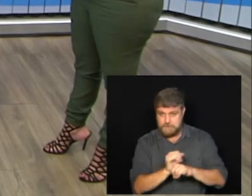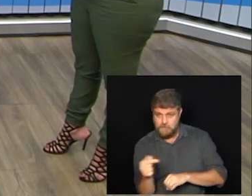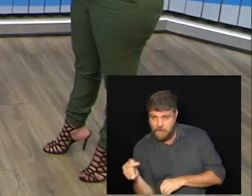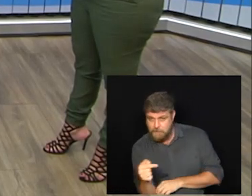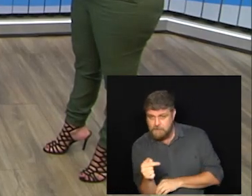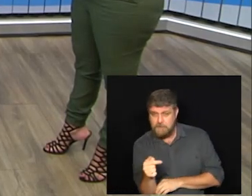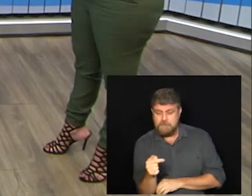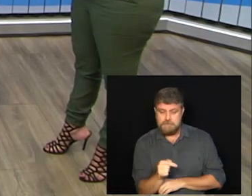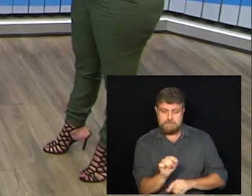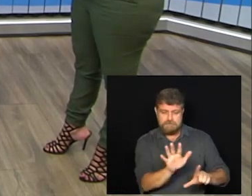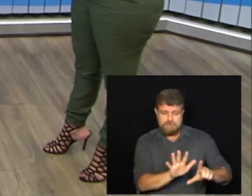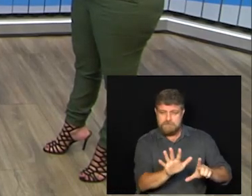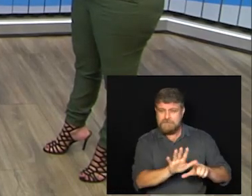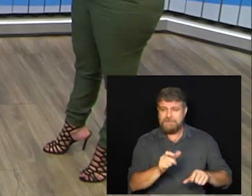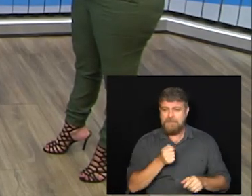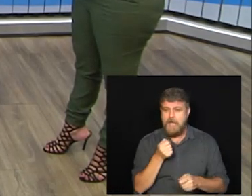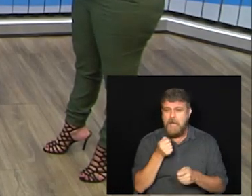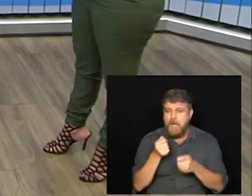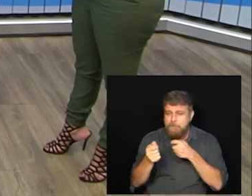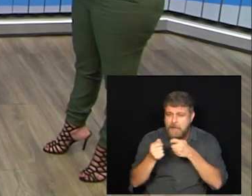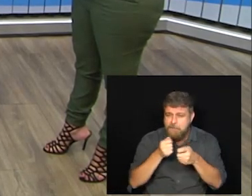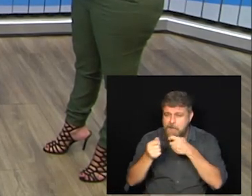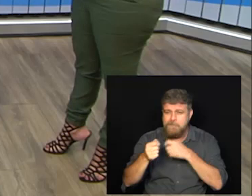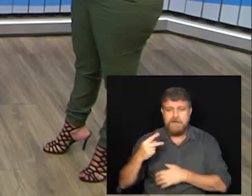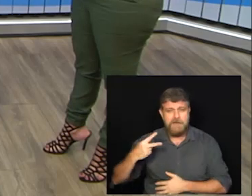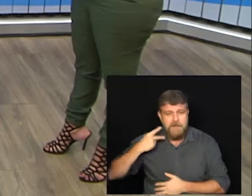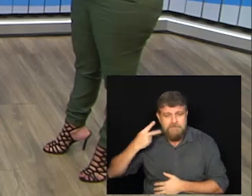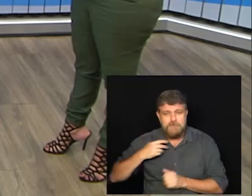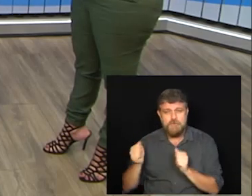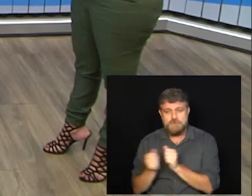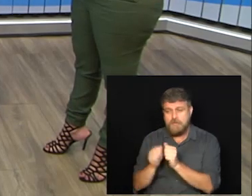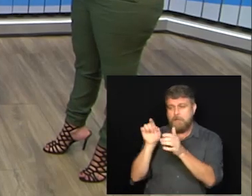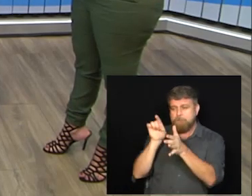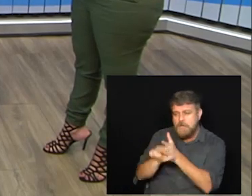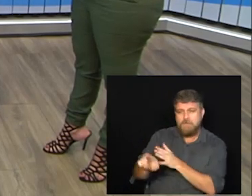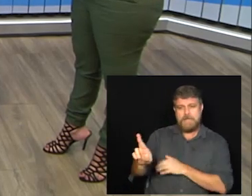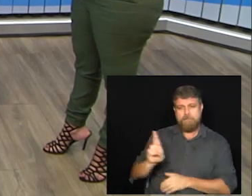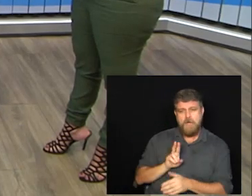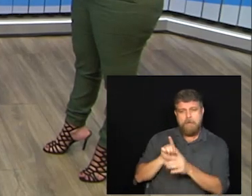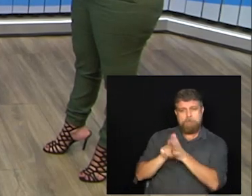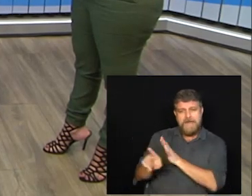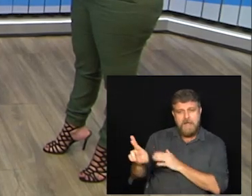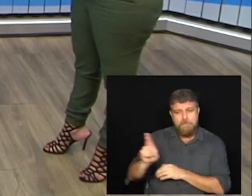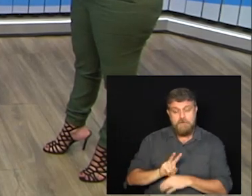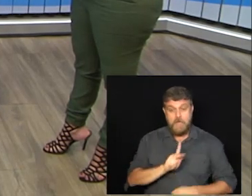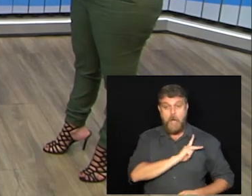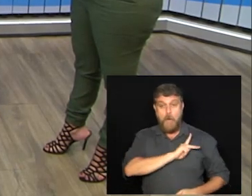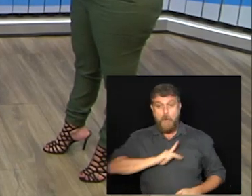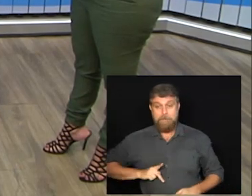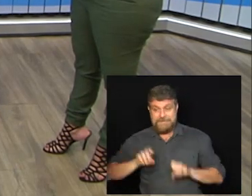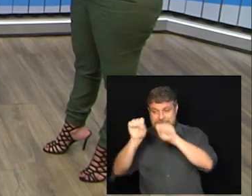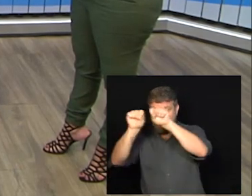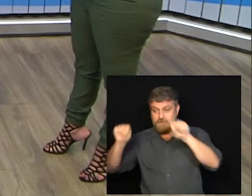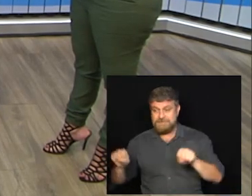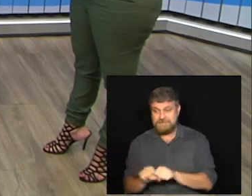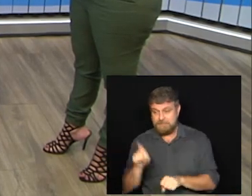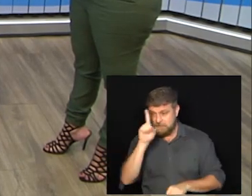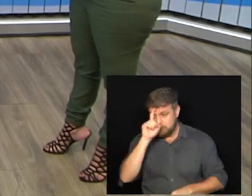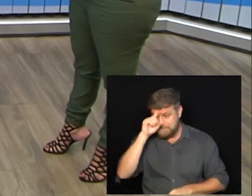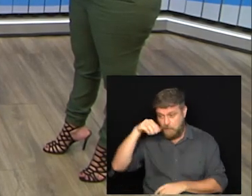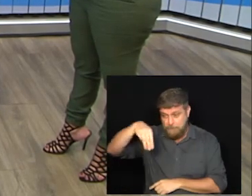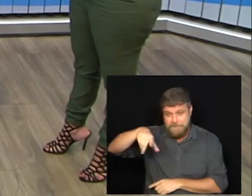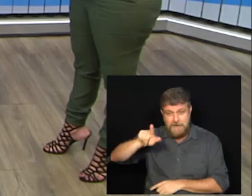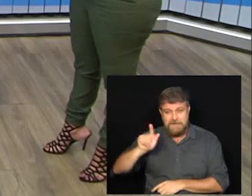remota, teve entrevista dos vereadores com perguntas e respostas do presidente da rede, Mário Gatti, que passou